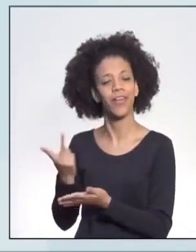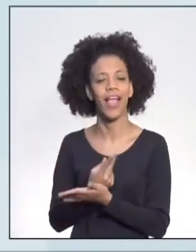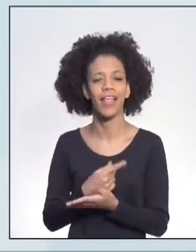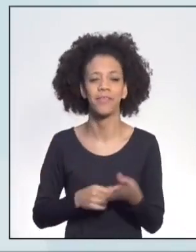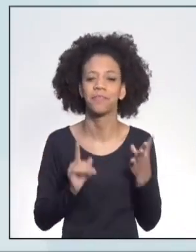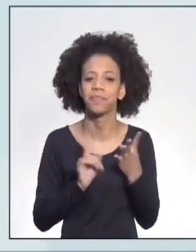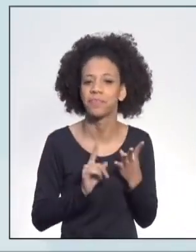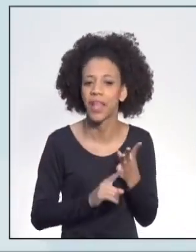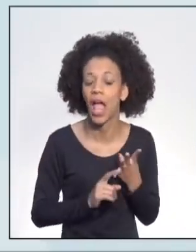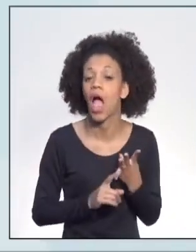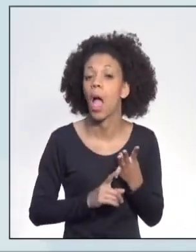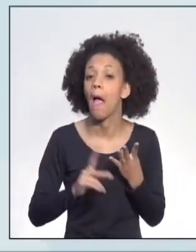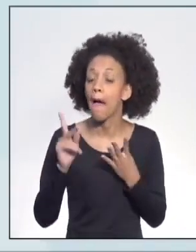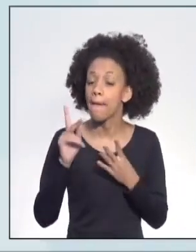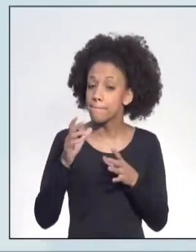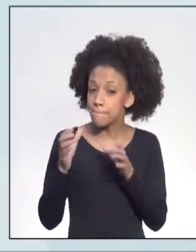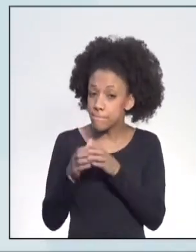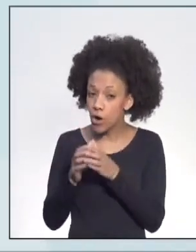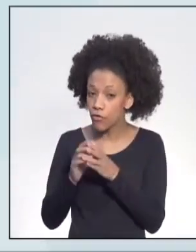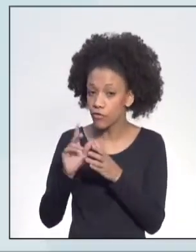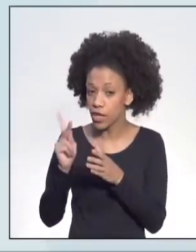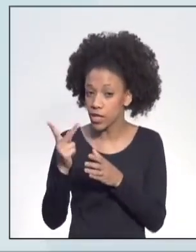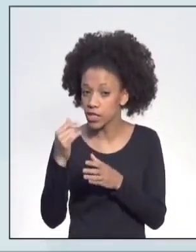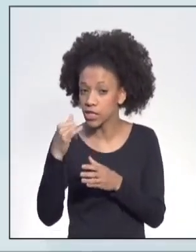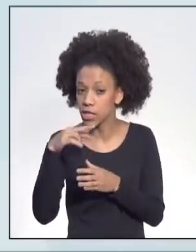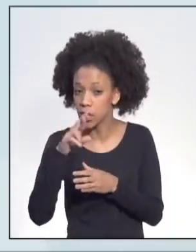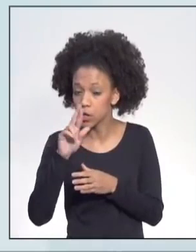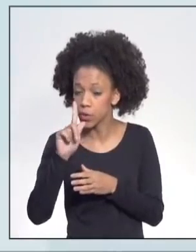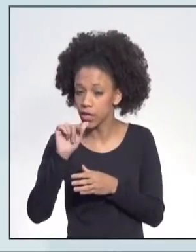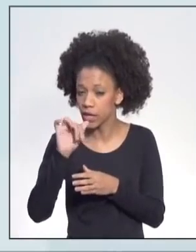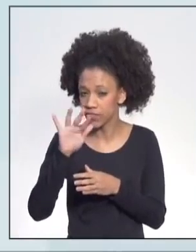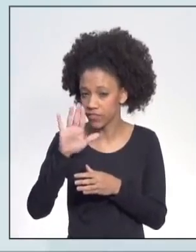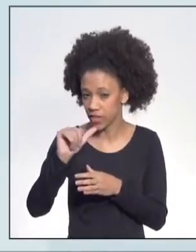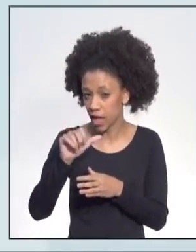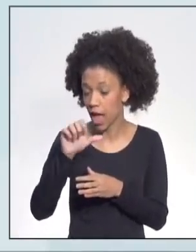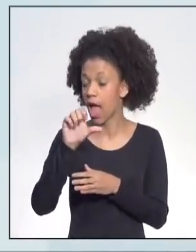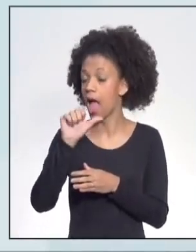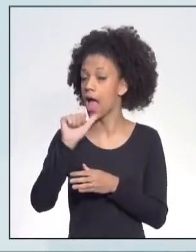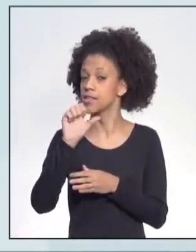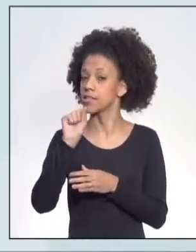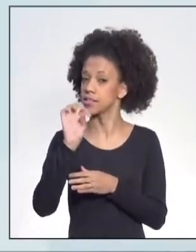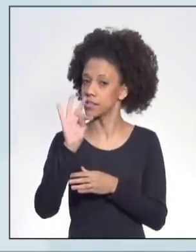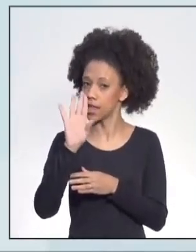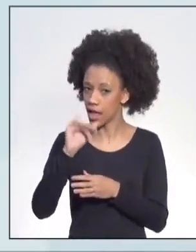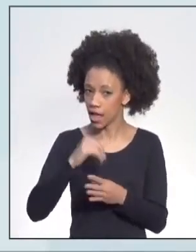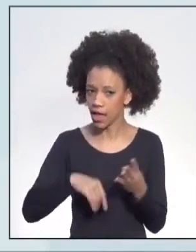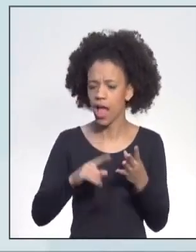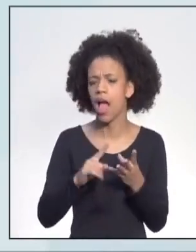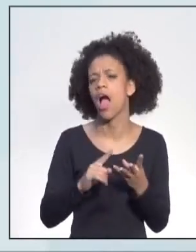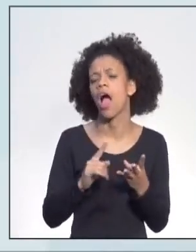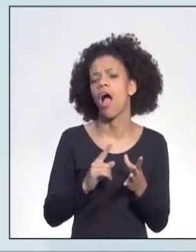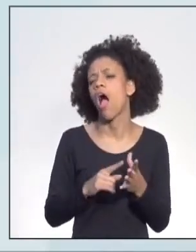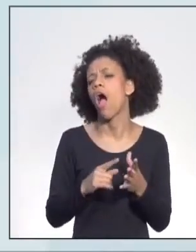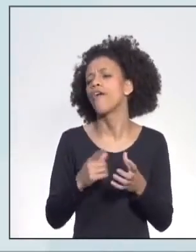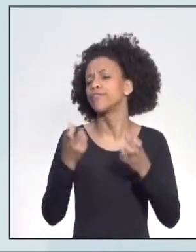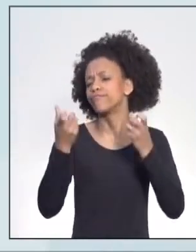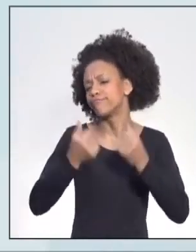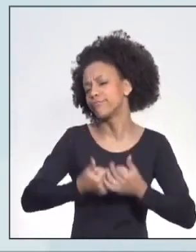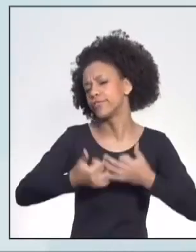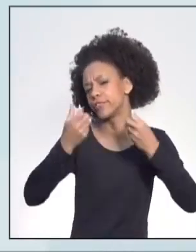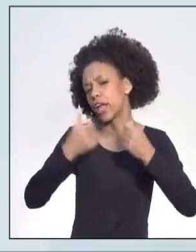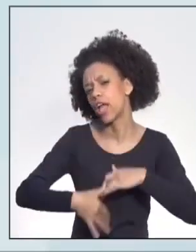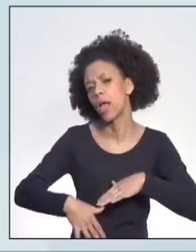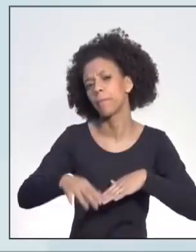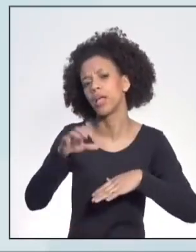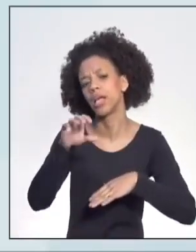do Brasil, escrita hieroglífica asteca, falamos dos escribas, da tradição oral